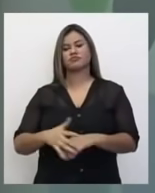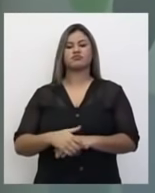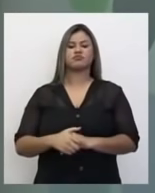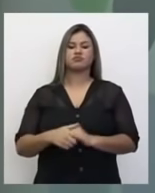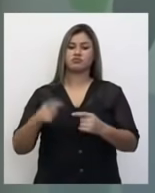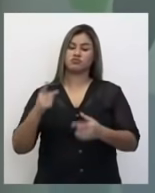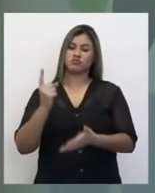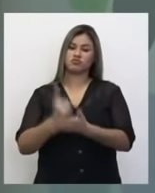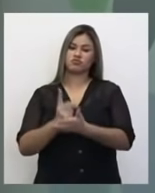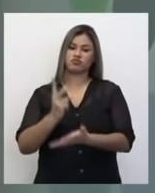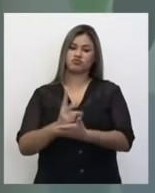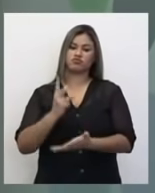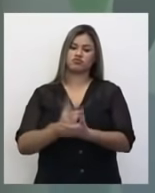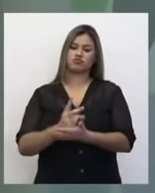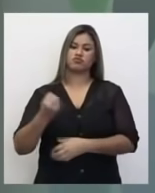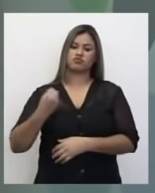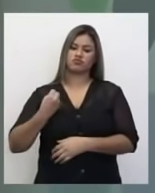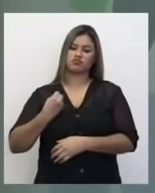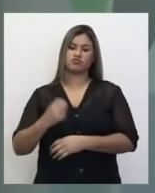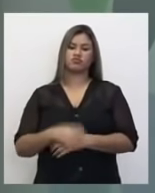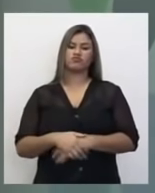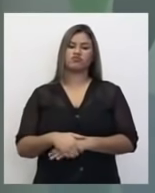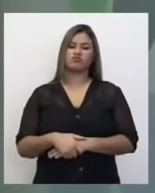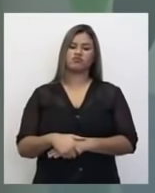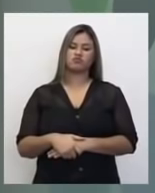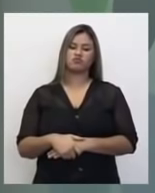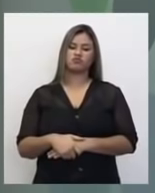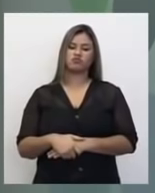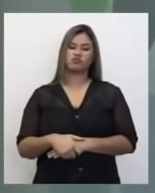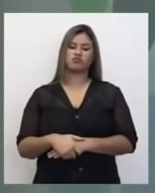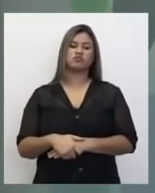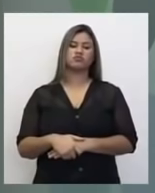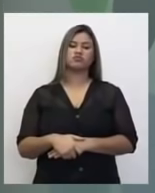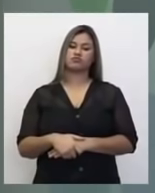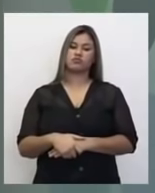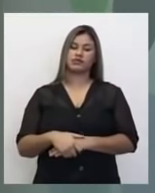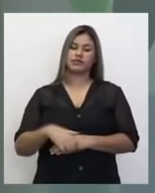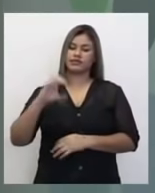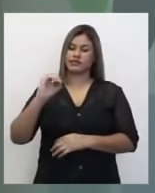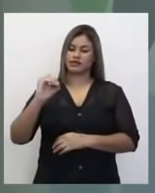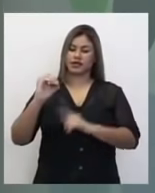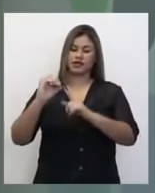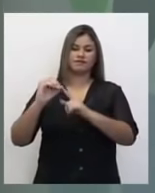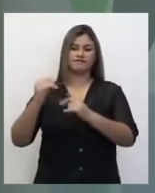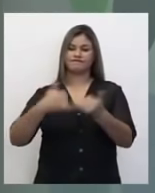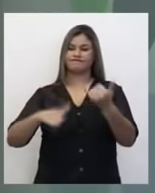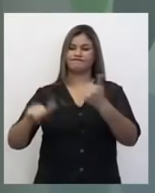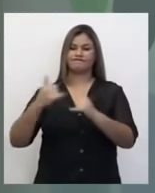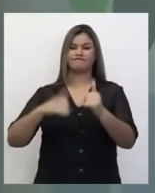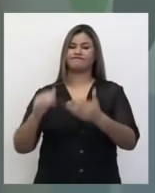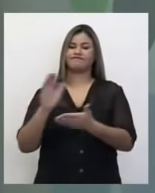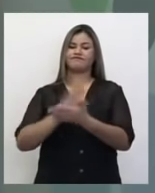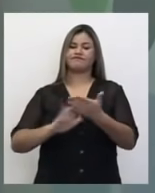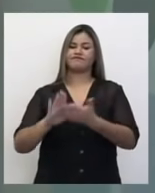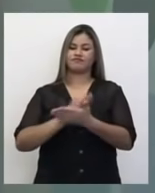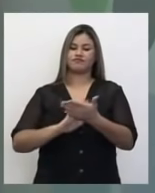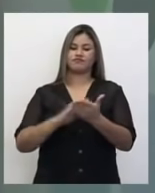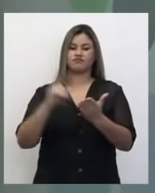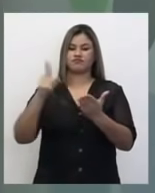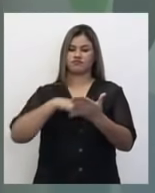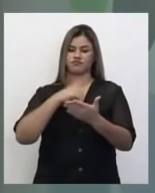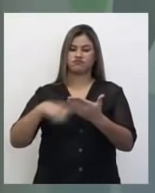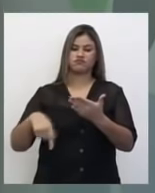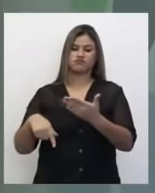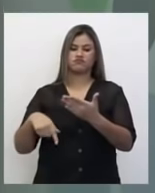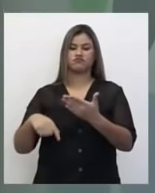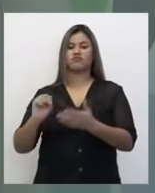mantém aqui do quatro o sistema tá desligado. O quatro não tá chegando no sistema do computador. A mesma coisa